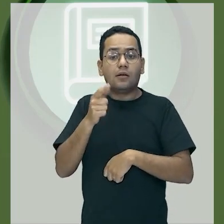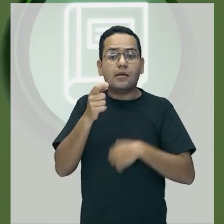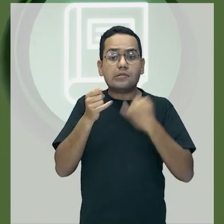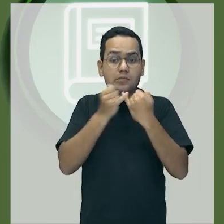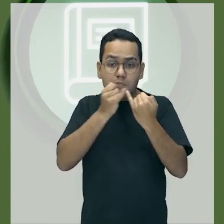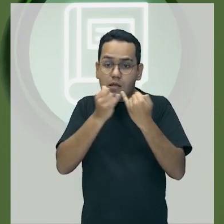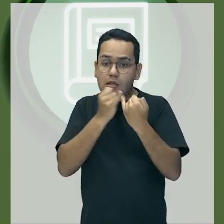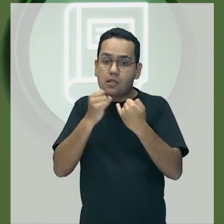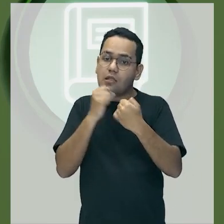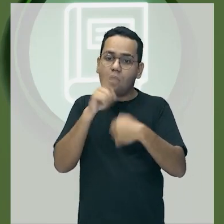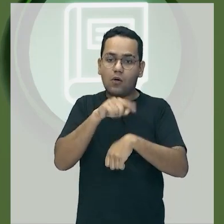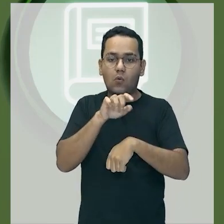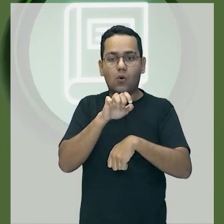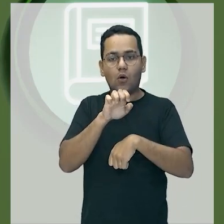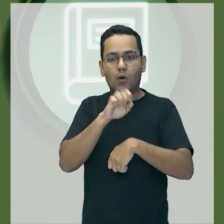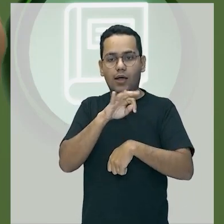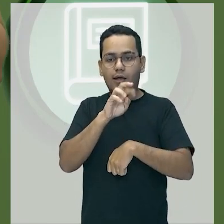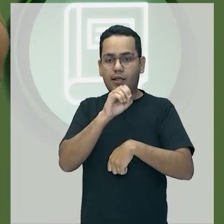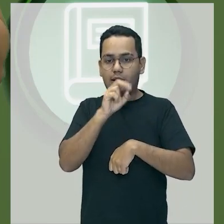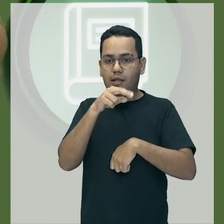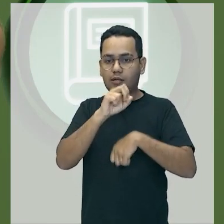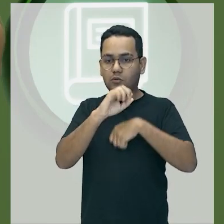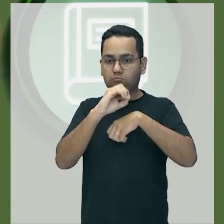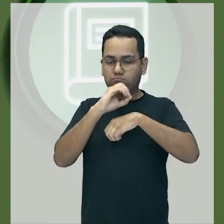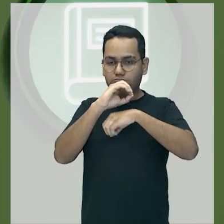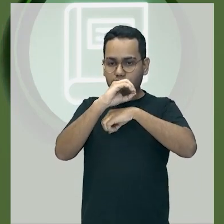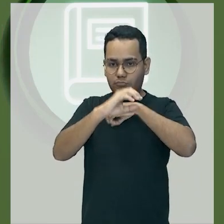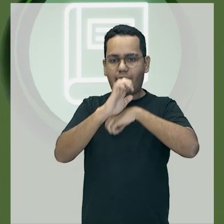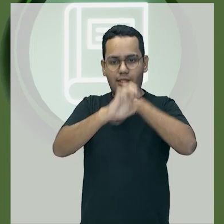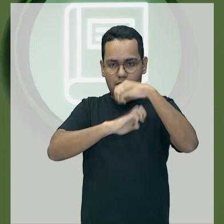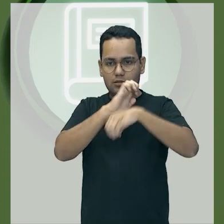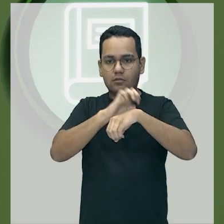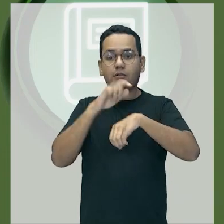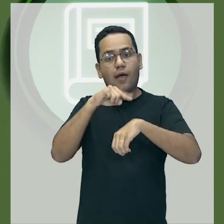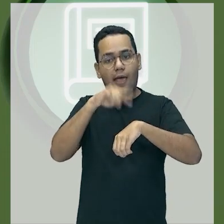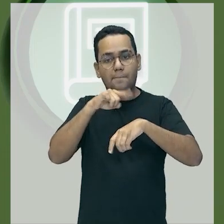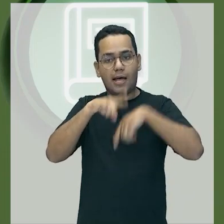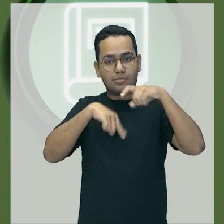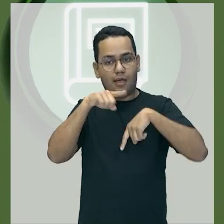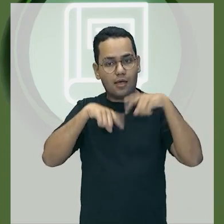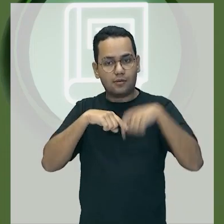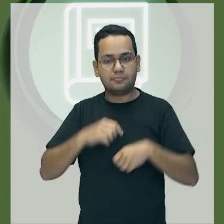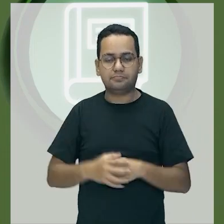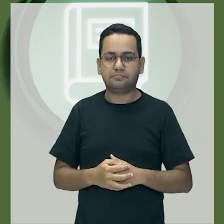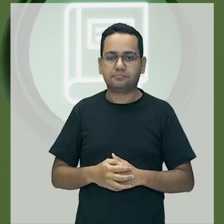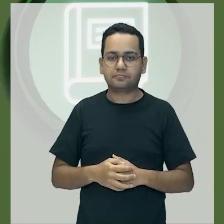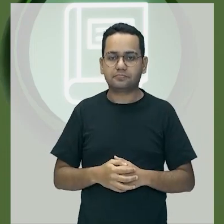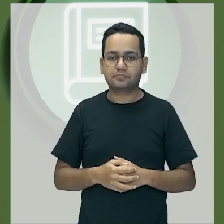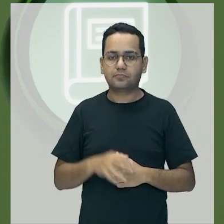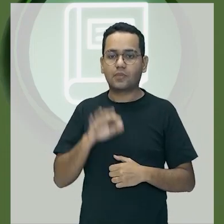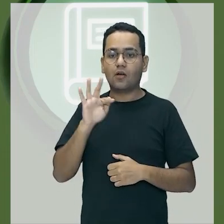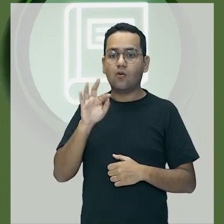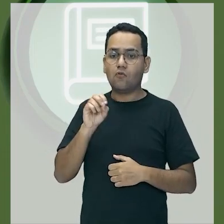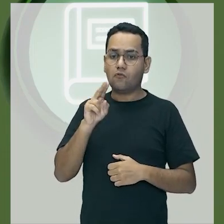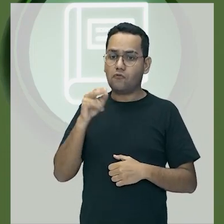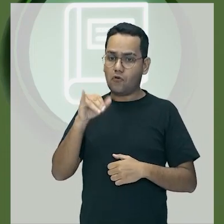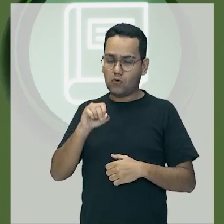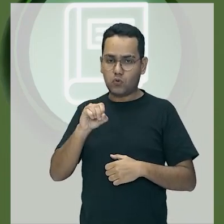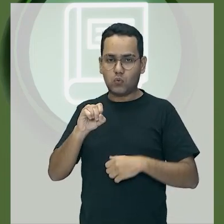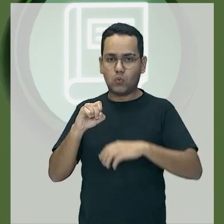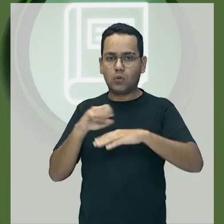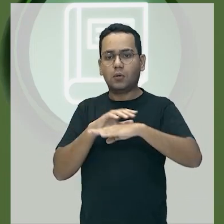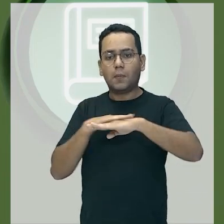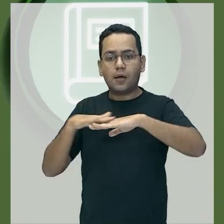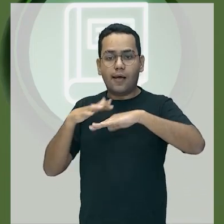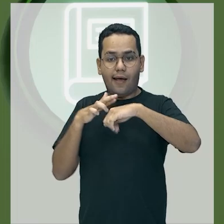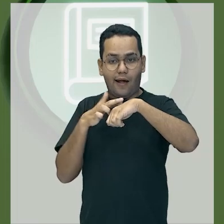tá, pessoal? Ele é matéria. O fóton, já por sua vez aí, a radiação, pessoal, a